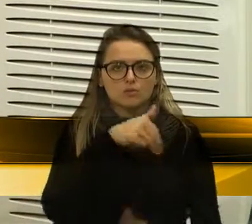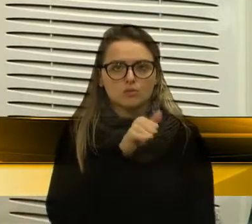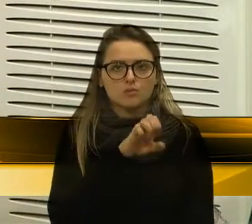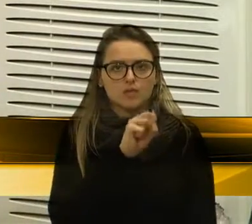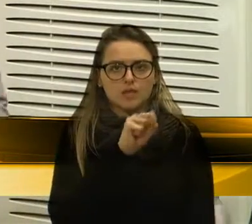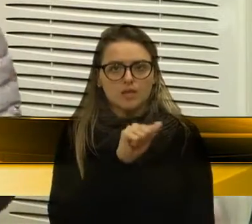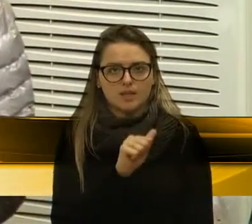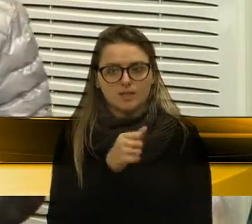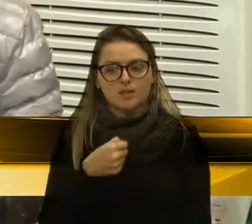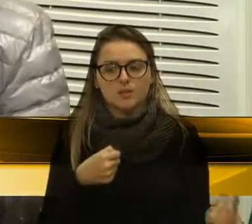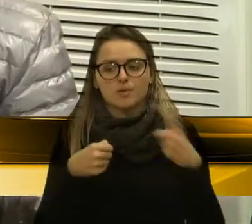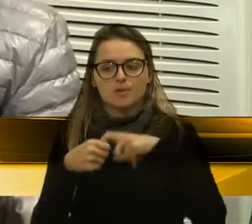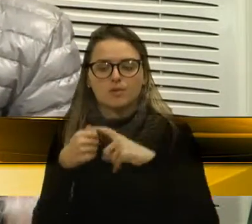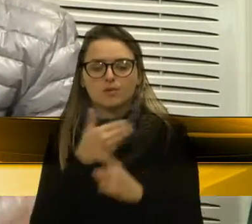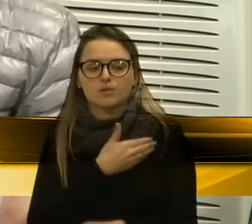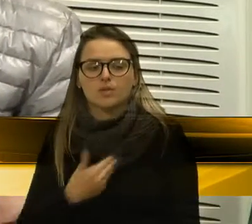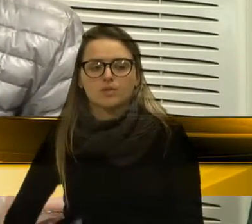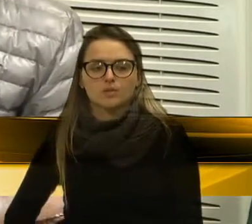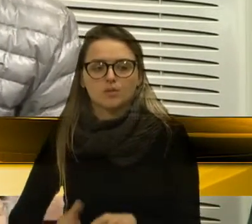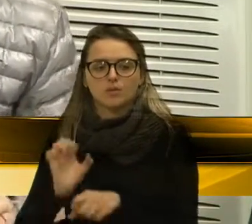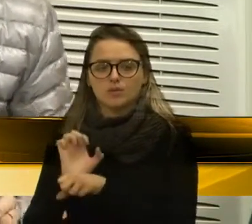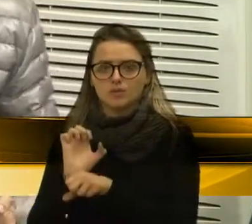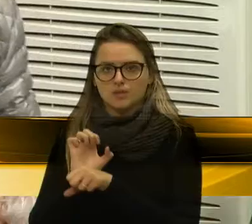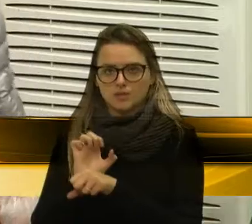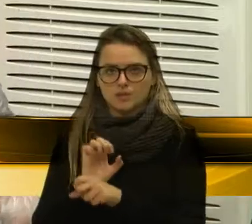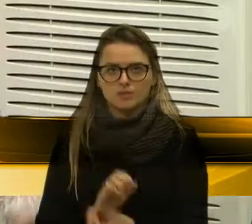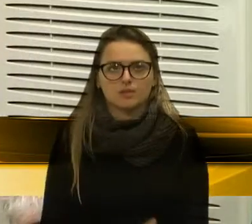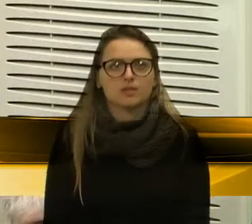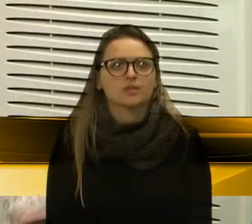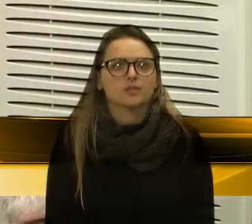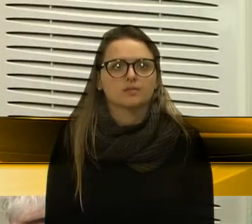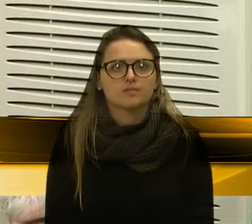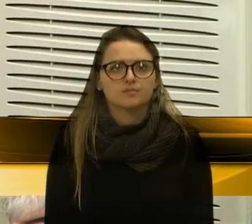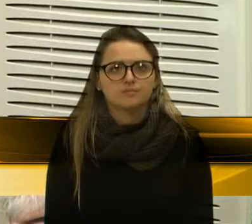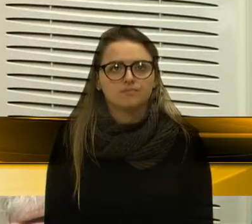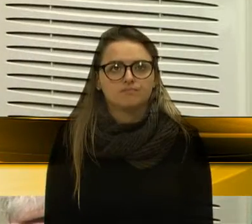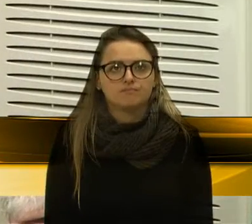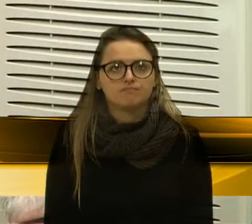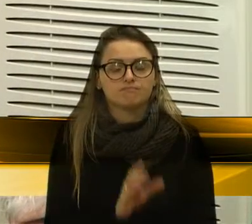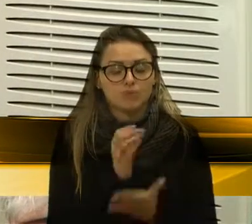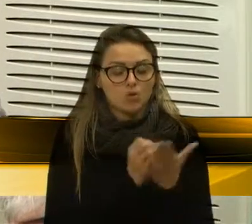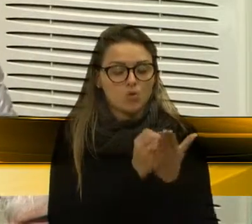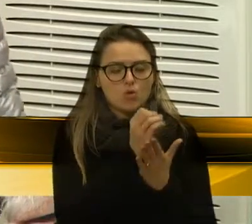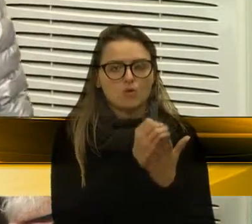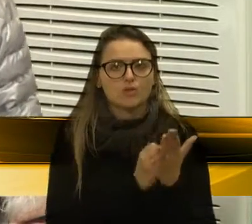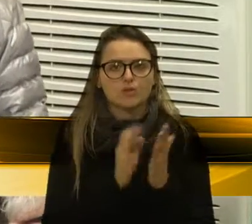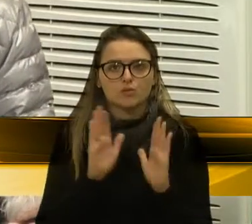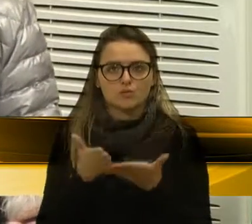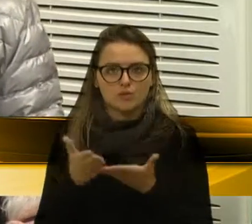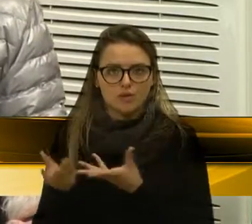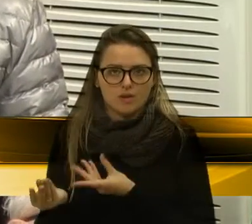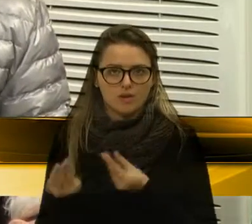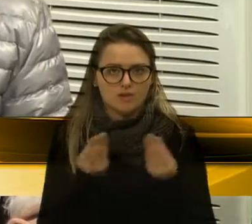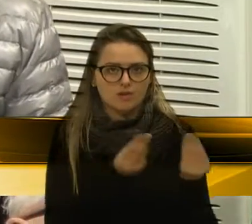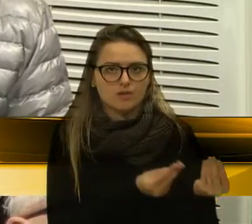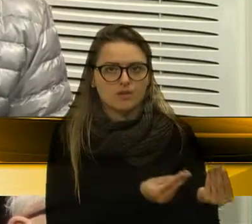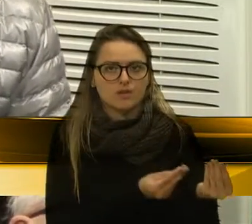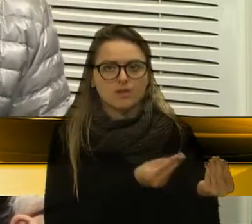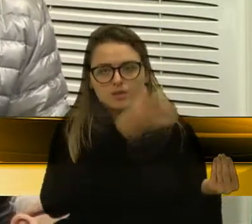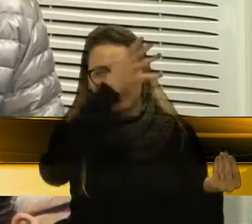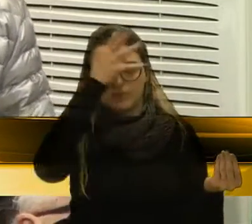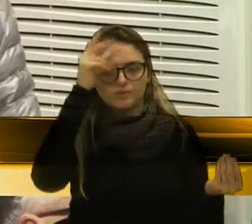possível retomada pelo governo do estado da moeda esse ofício já inclusive foi endereçado à